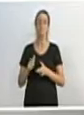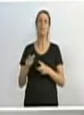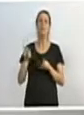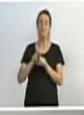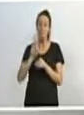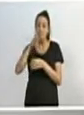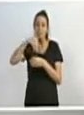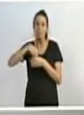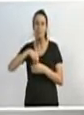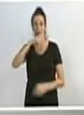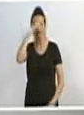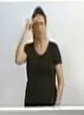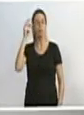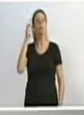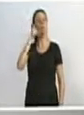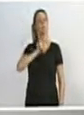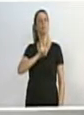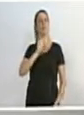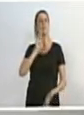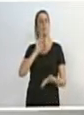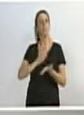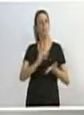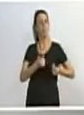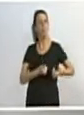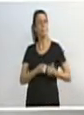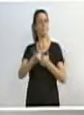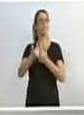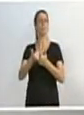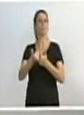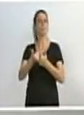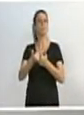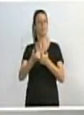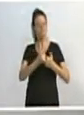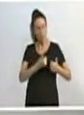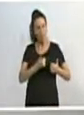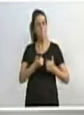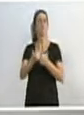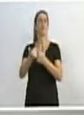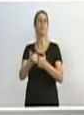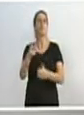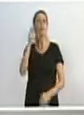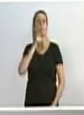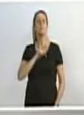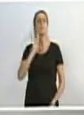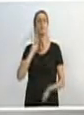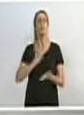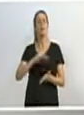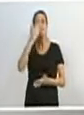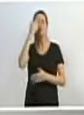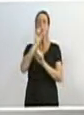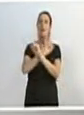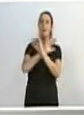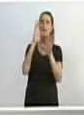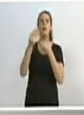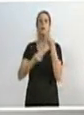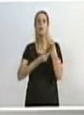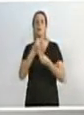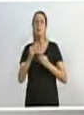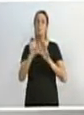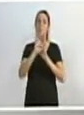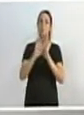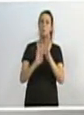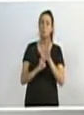nós tivemos o apoio, né, e a ancoragem para a gente conseguir alcançar um entendimento sobre o Estatuto da Micro e Pequena Empresa.